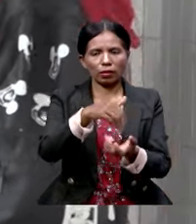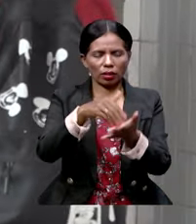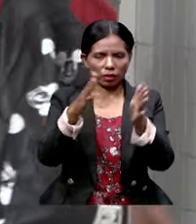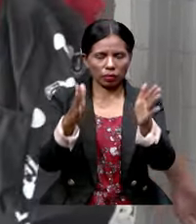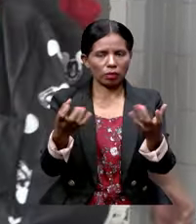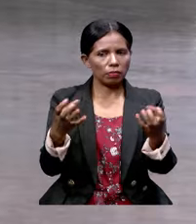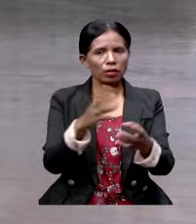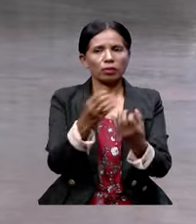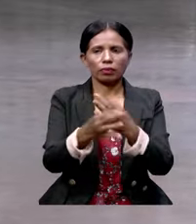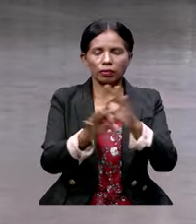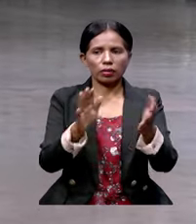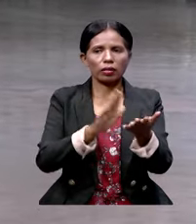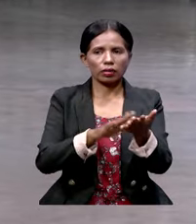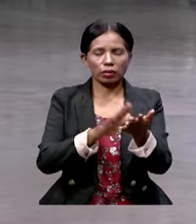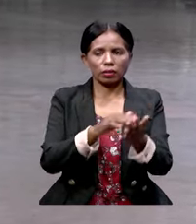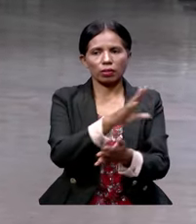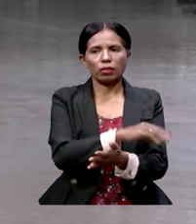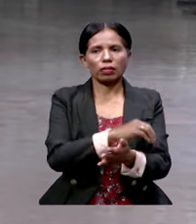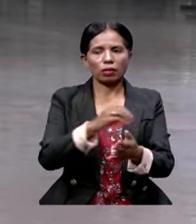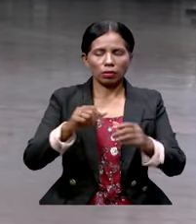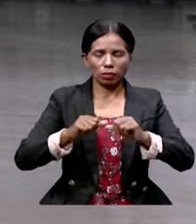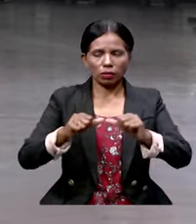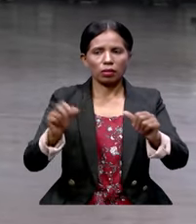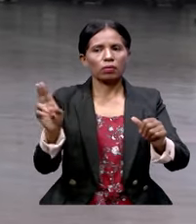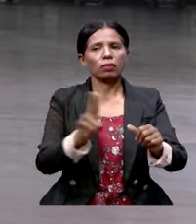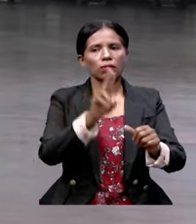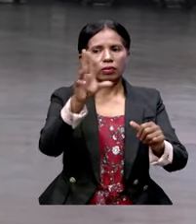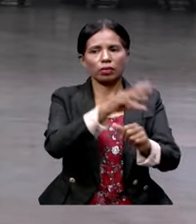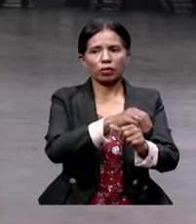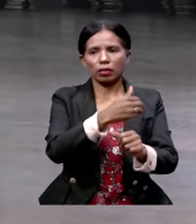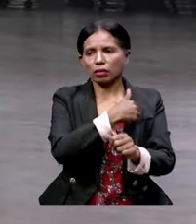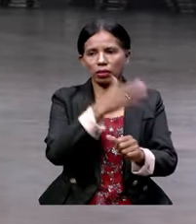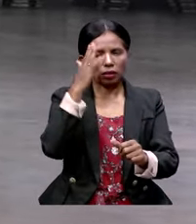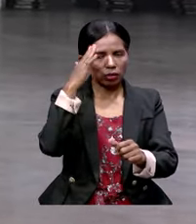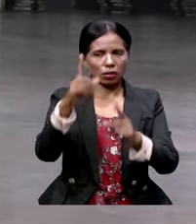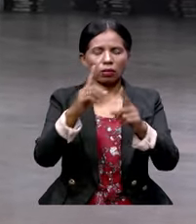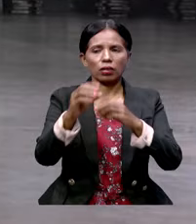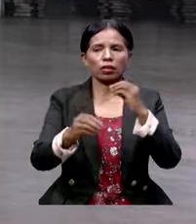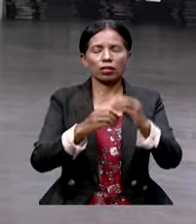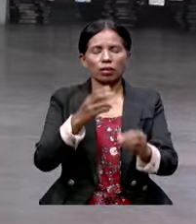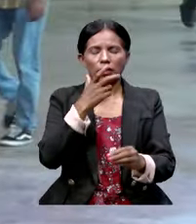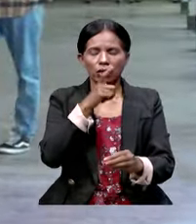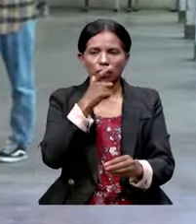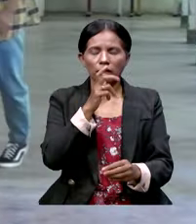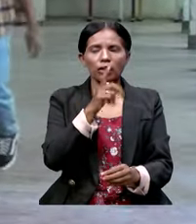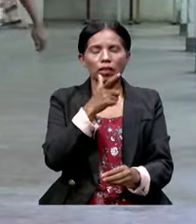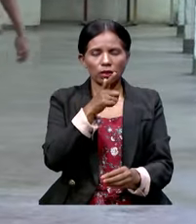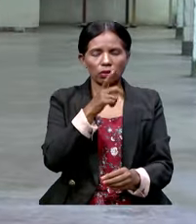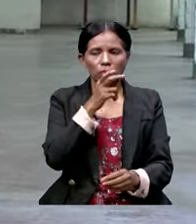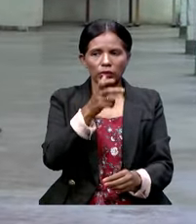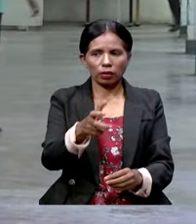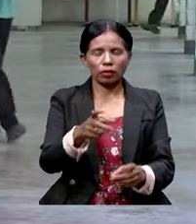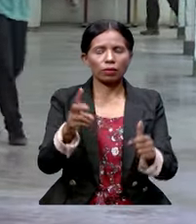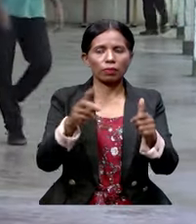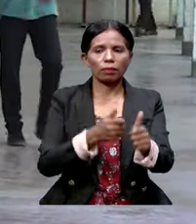barak na bere mata husi sekolah sekundaria kontinua ba universitario, sinau katene kuliah liam Portugis. Tuir vice-retor